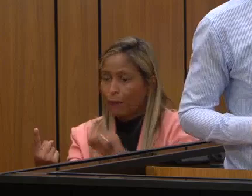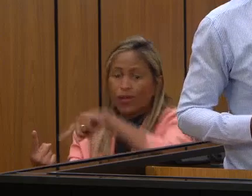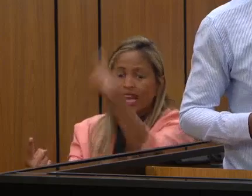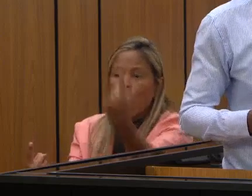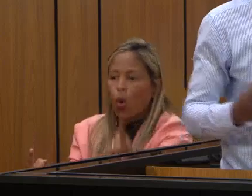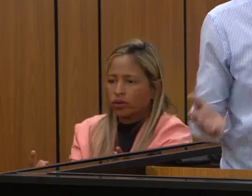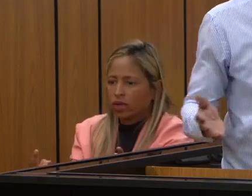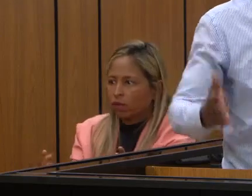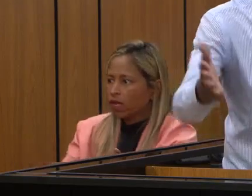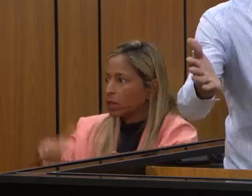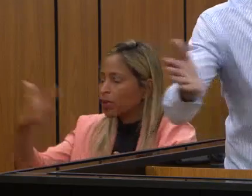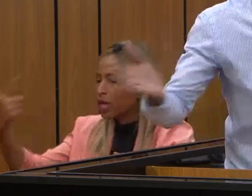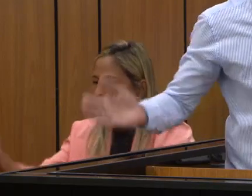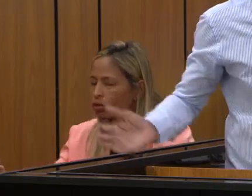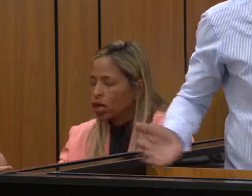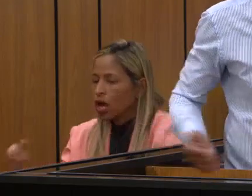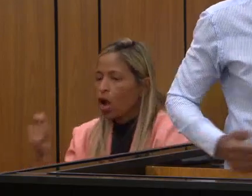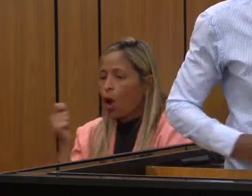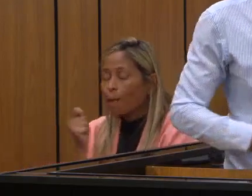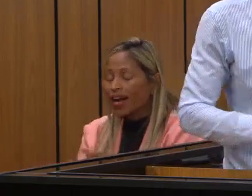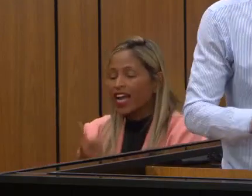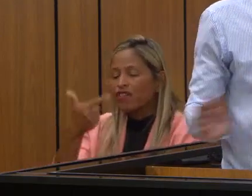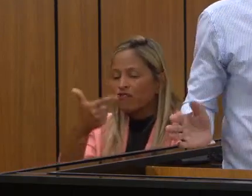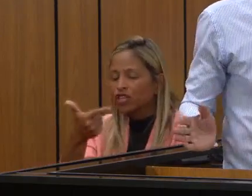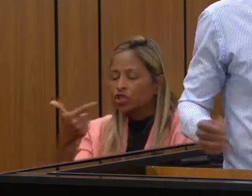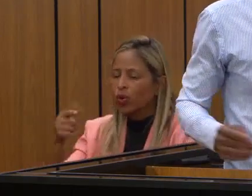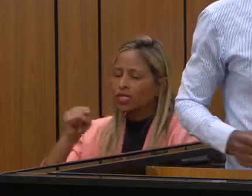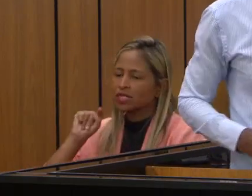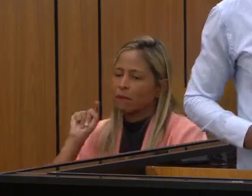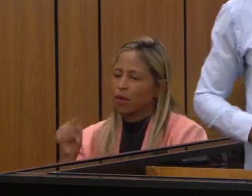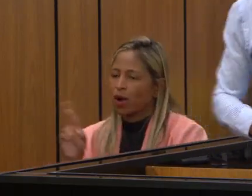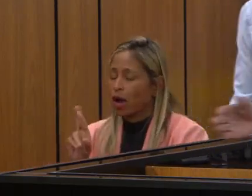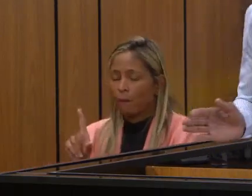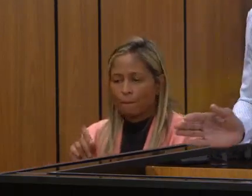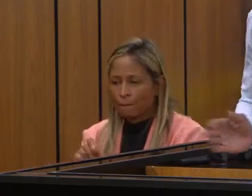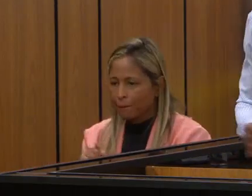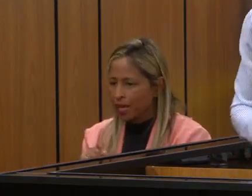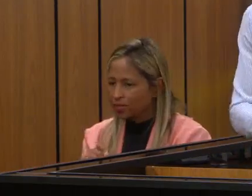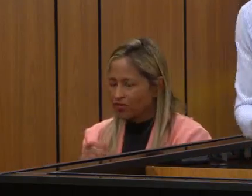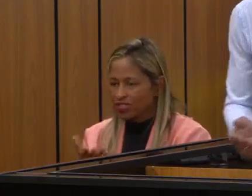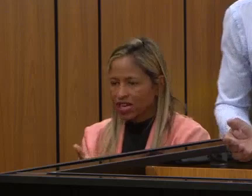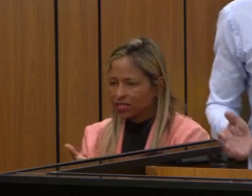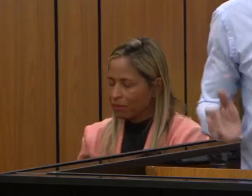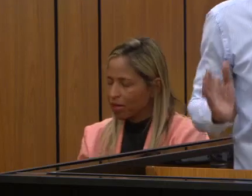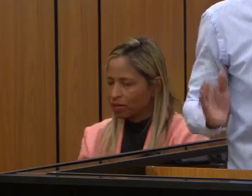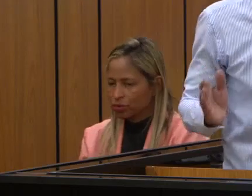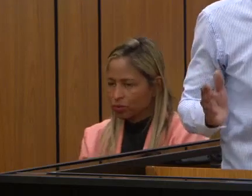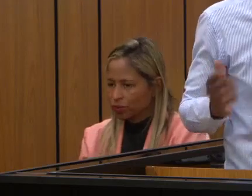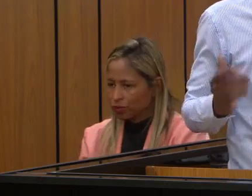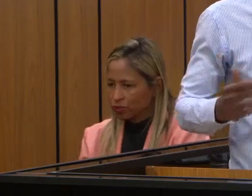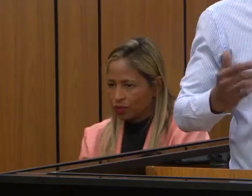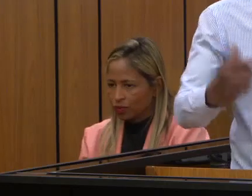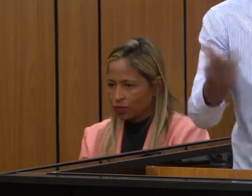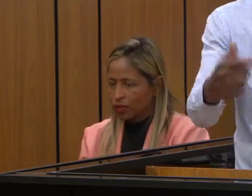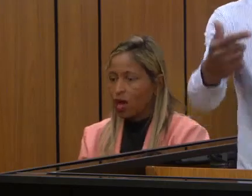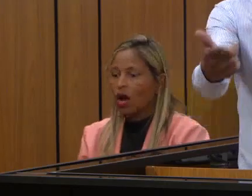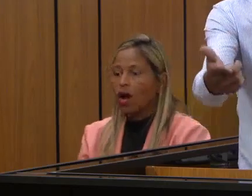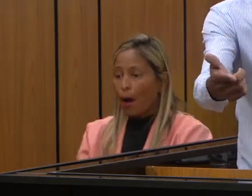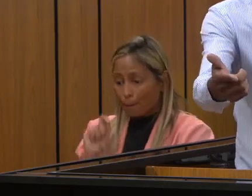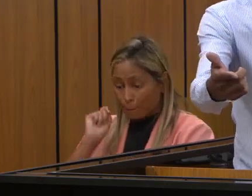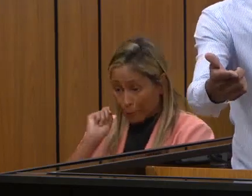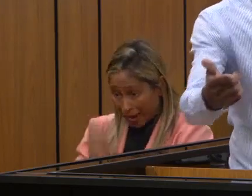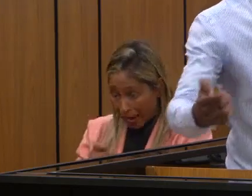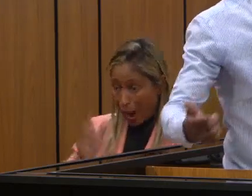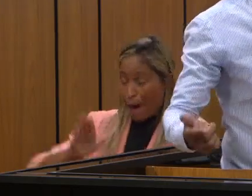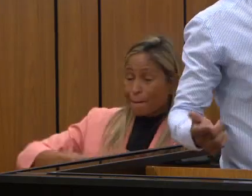eu infelizmente Só paguei 22 mil mas diz não fiz o tratamento se eu tivesse o tratamento eu teria que pagar